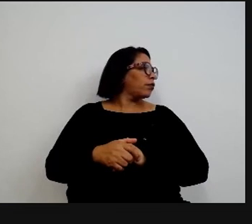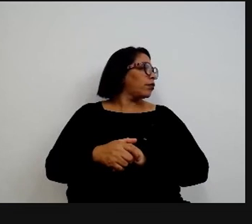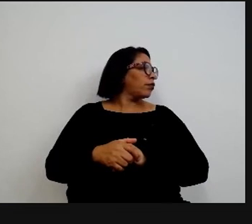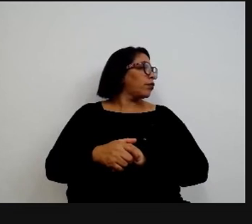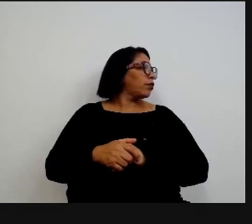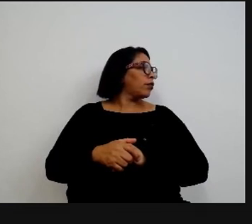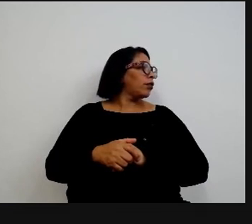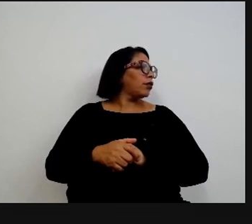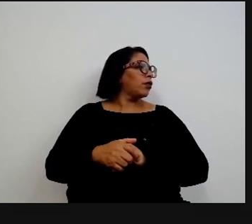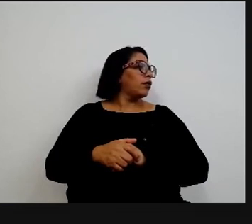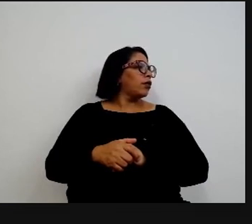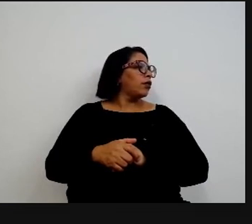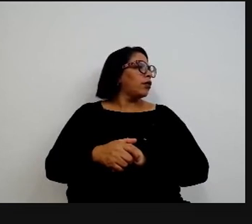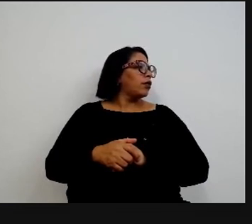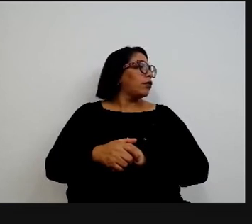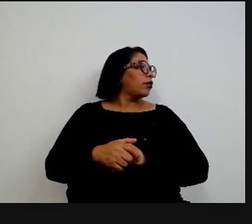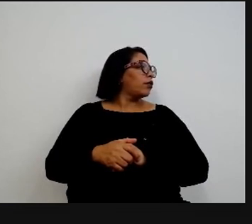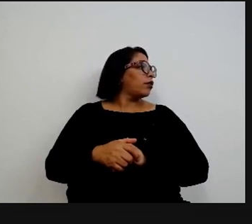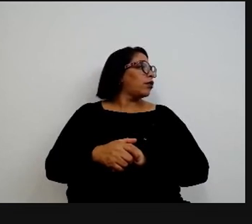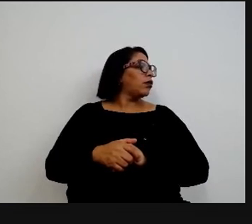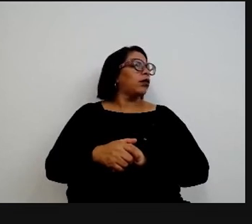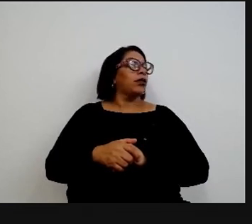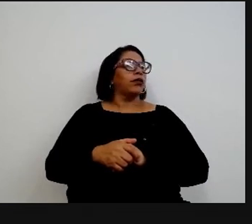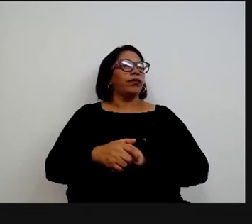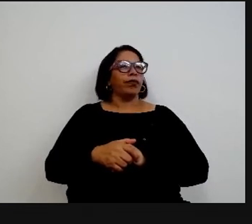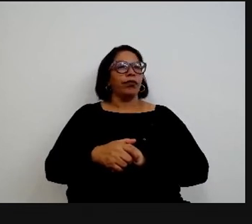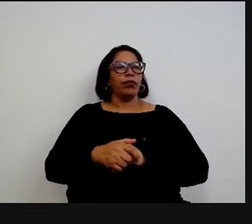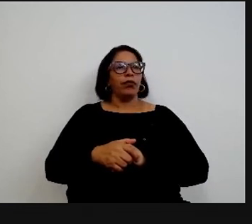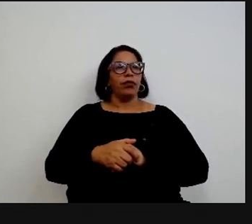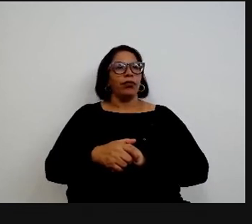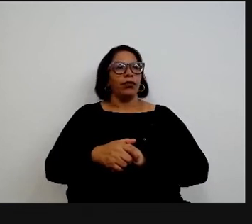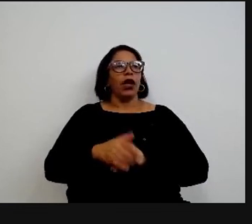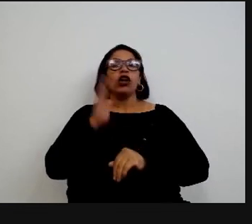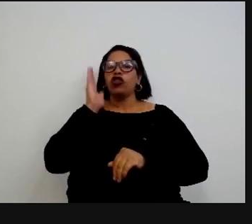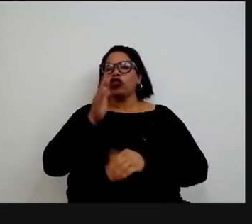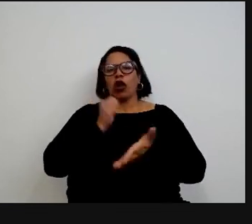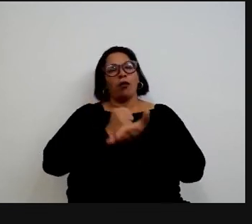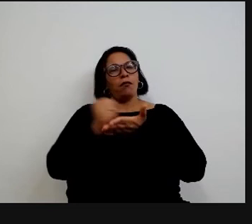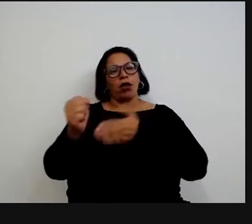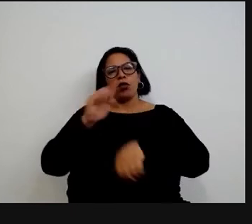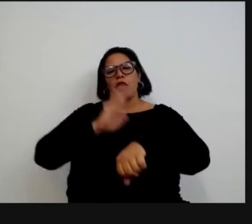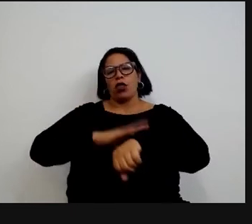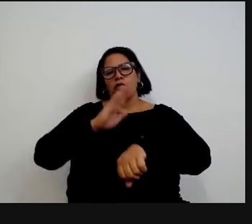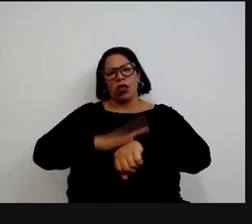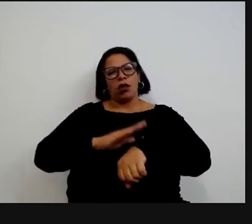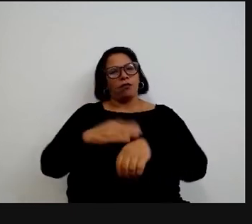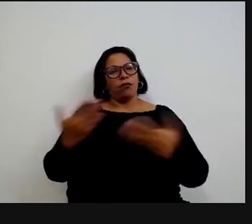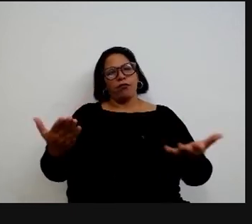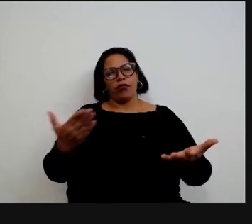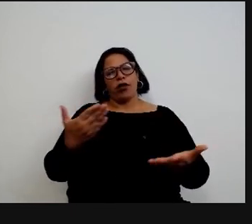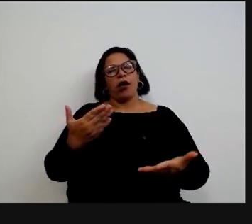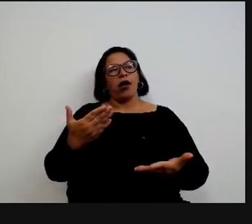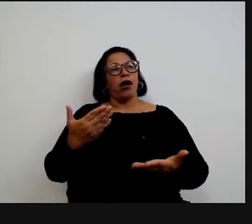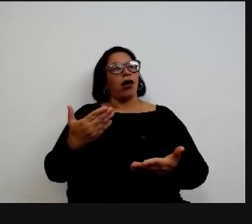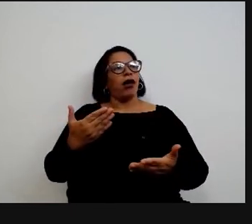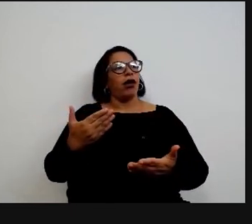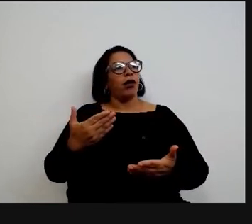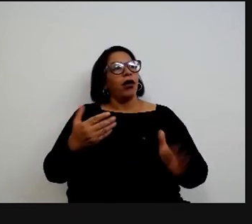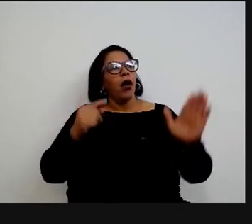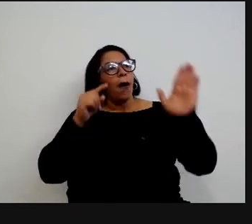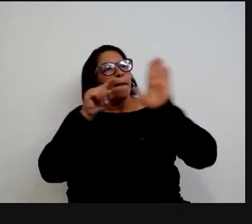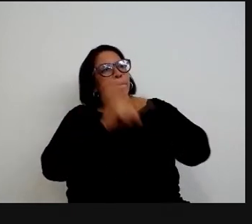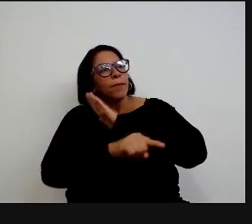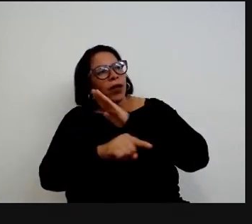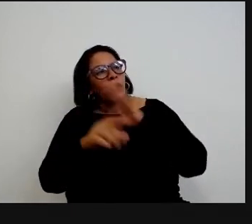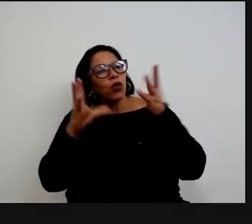Não. Eu já extrapolei meu horário aqui. Quem é que está controlando aí? Você quer fazer uma pergunta? Pois